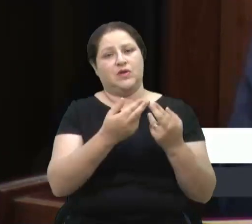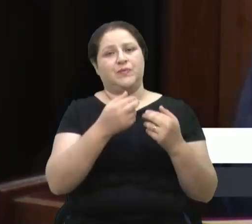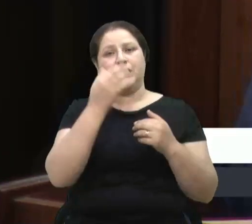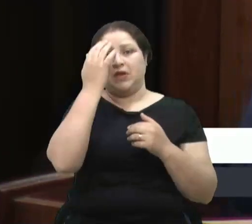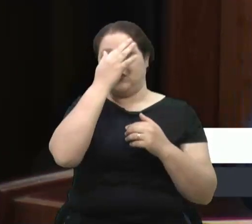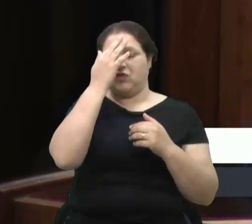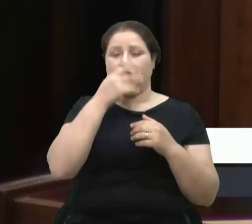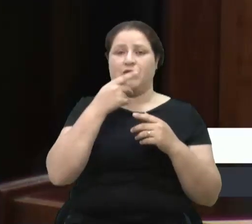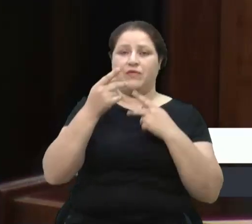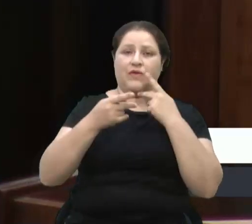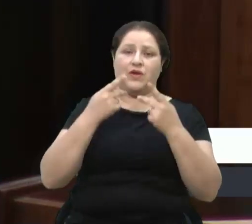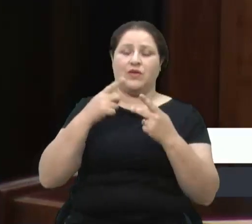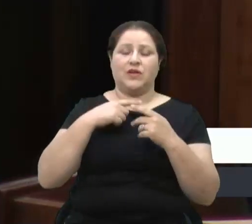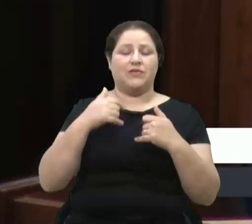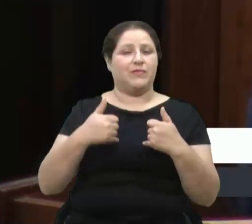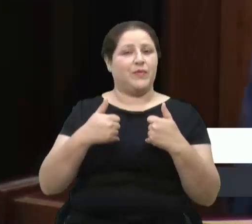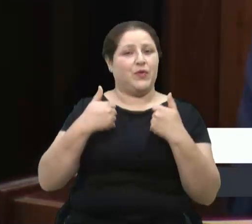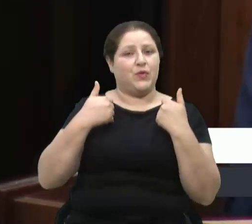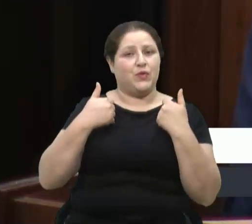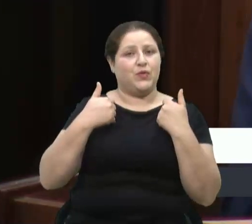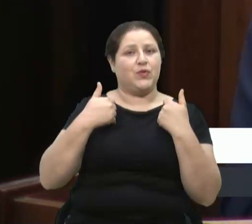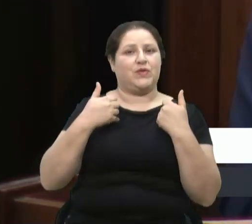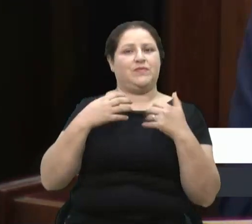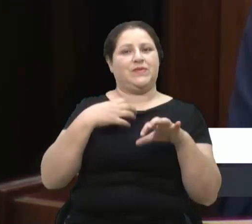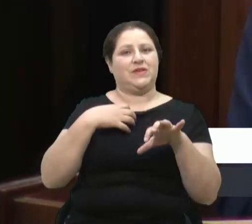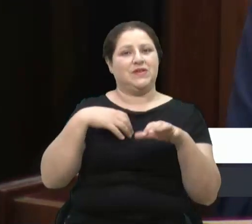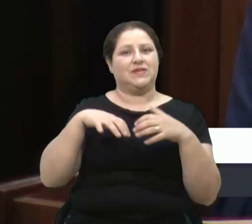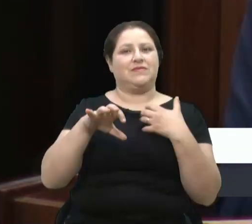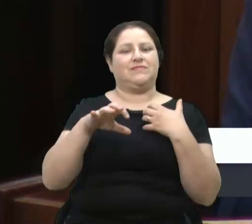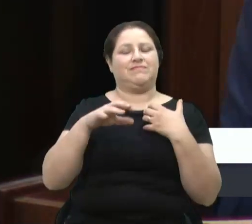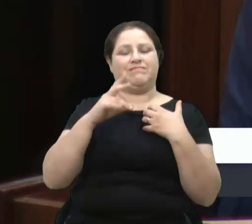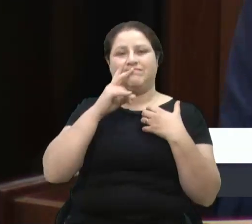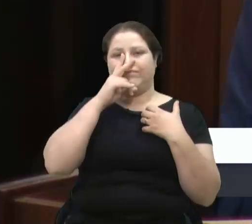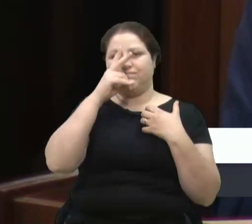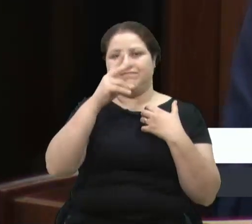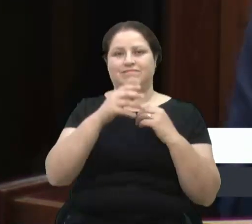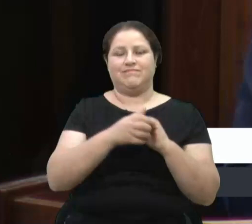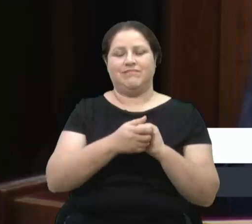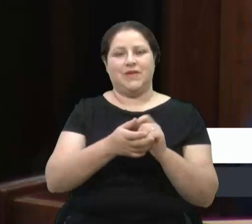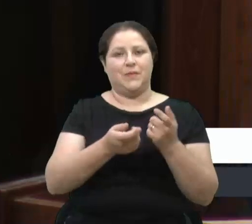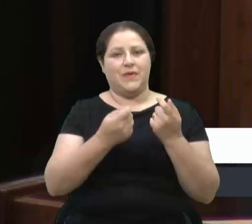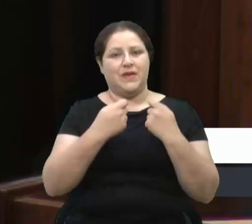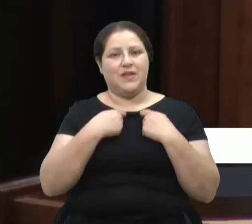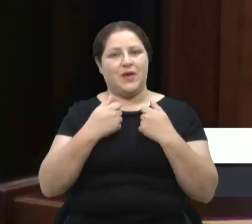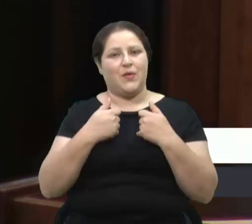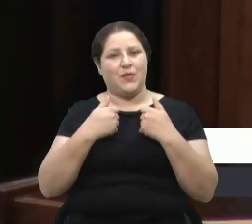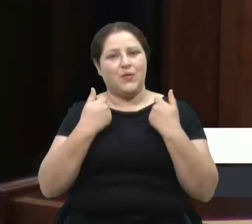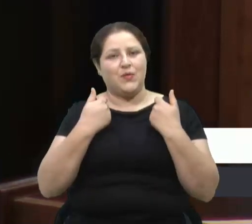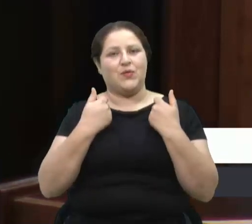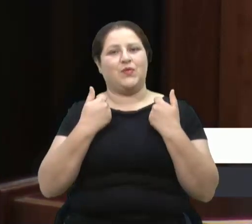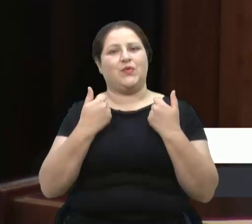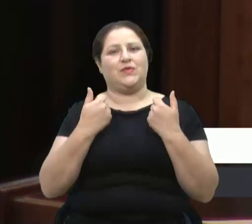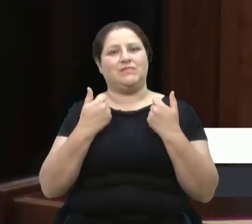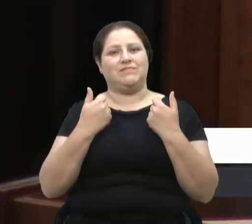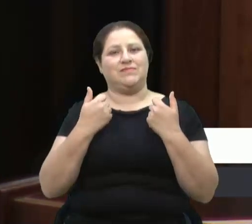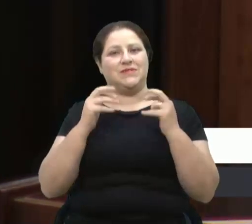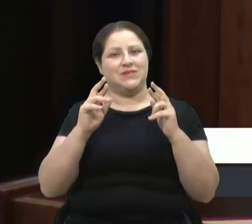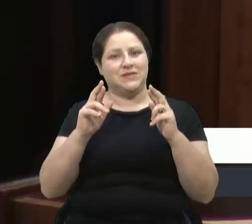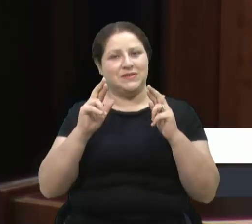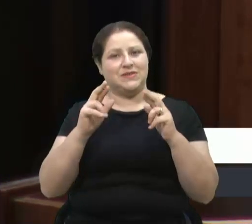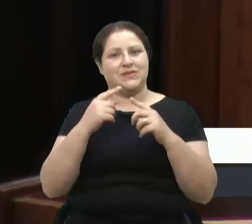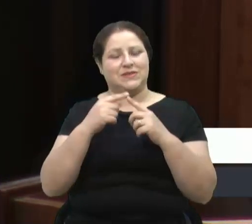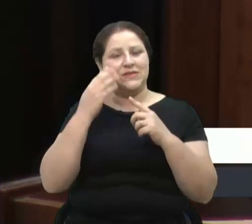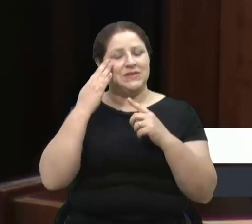uma simpatia muito grande isso nos enche de orgulho e de esperança porque sabemos que temos apoio do poder